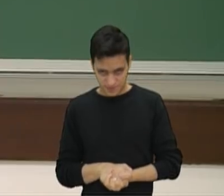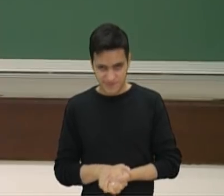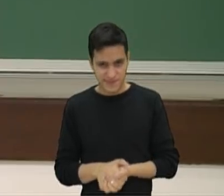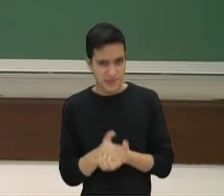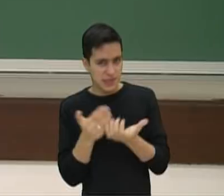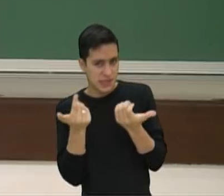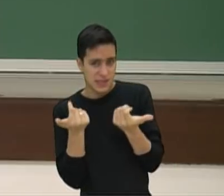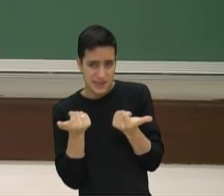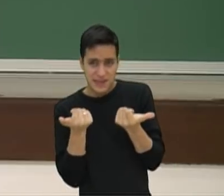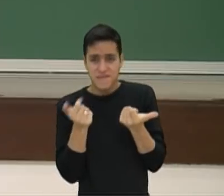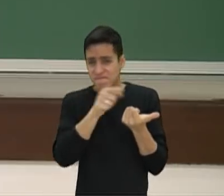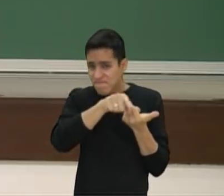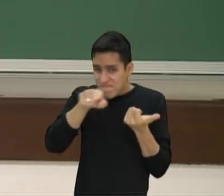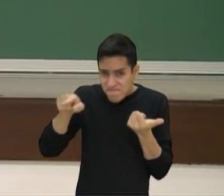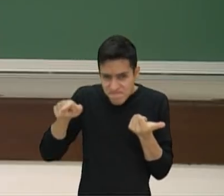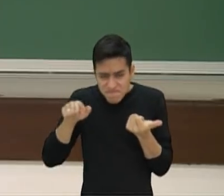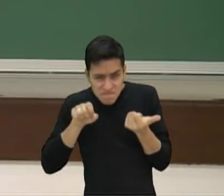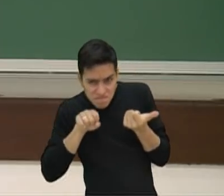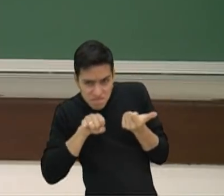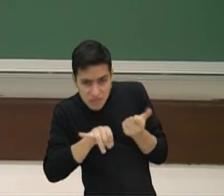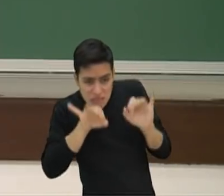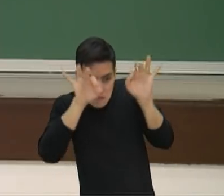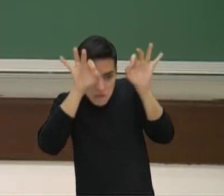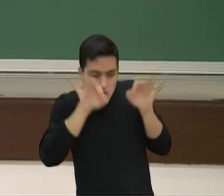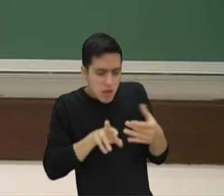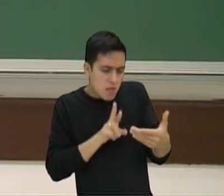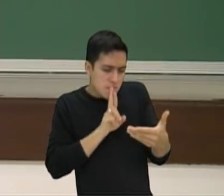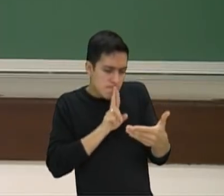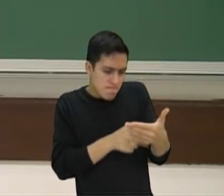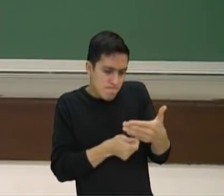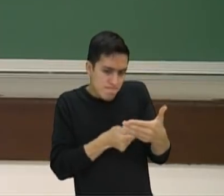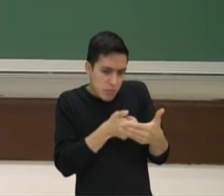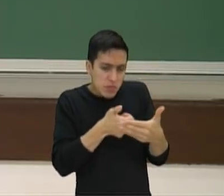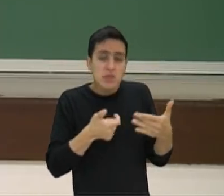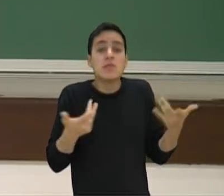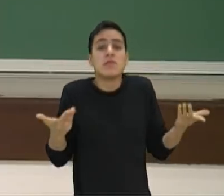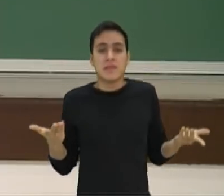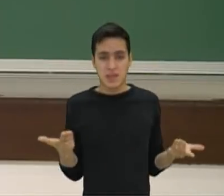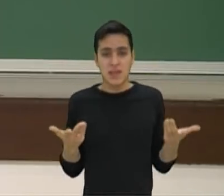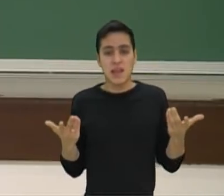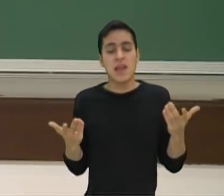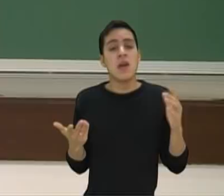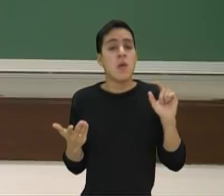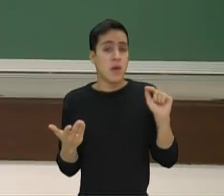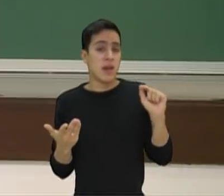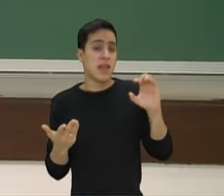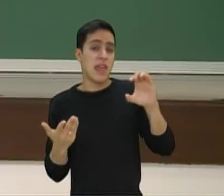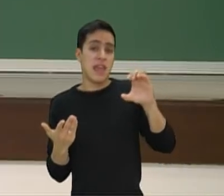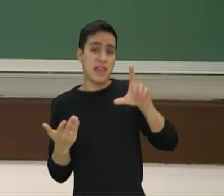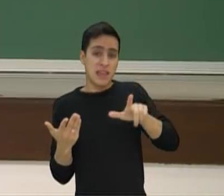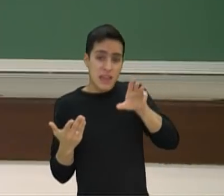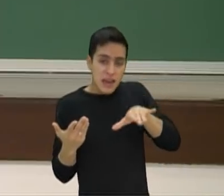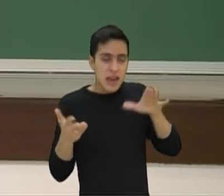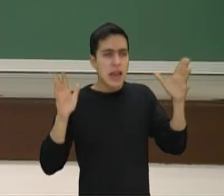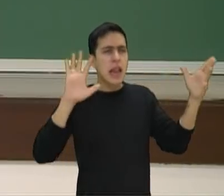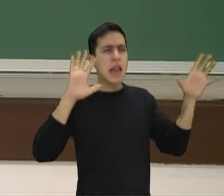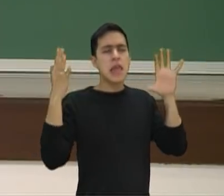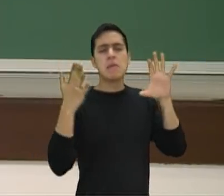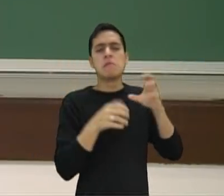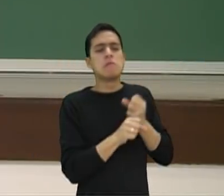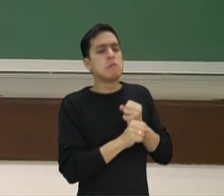Vamos lá, pessoal? Será que vocês acertaram a resposta? Clima, ele é duradouro, tratando-se de